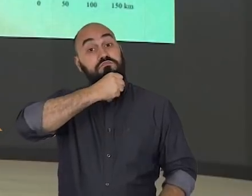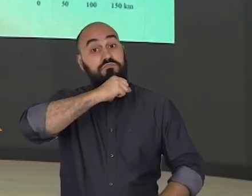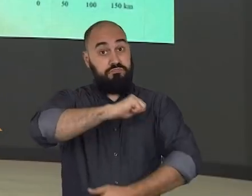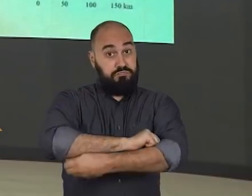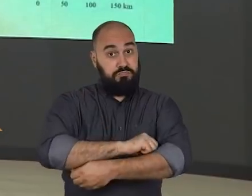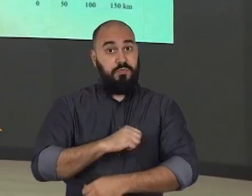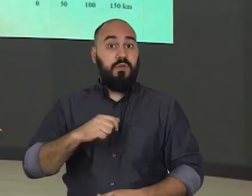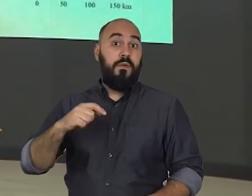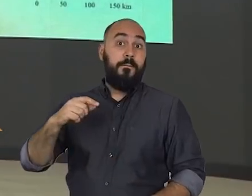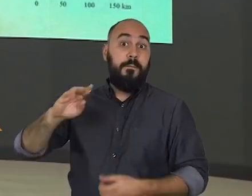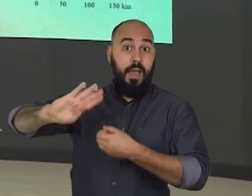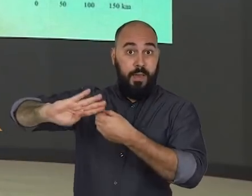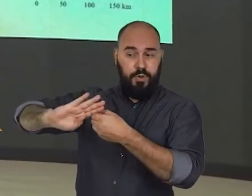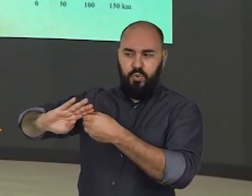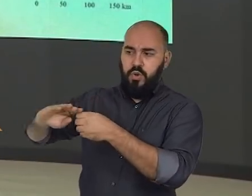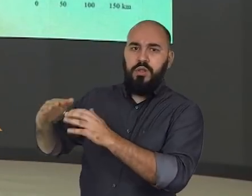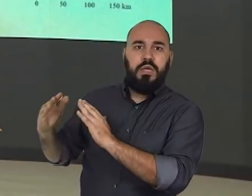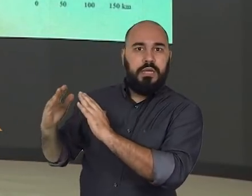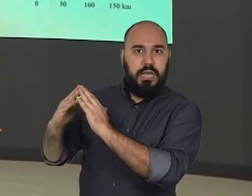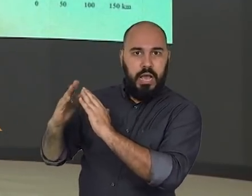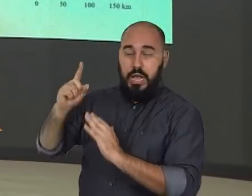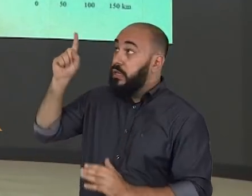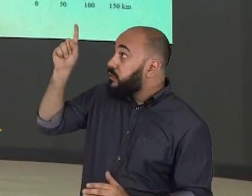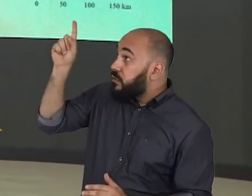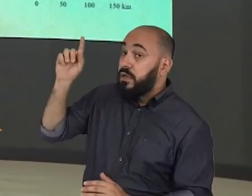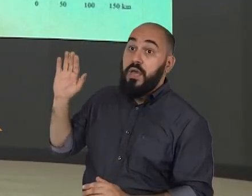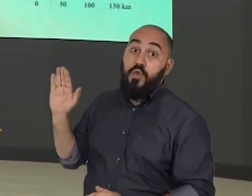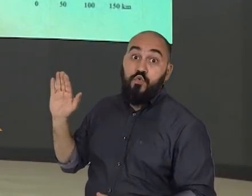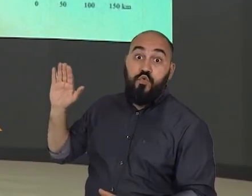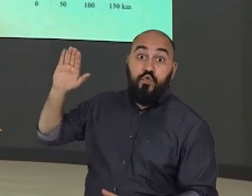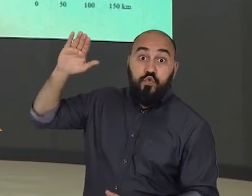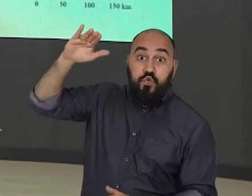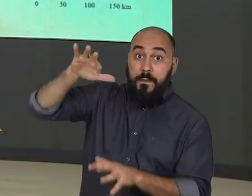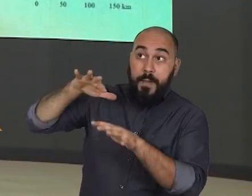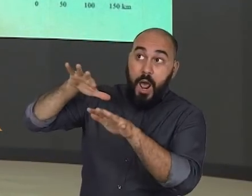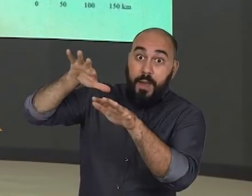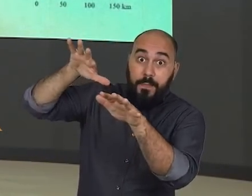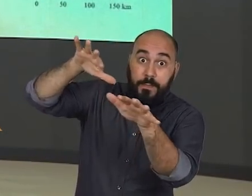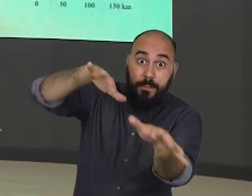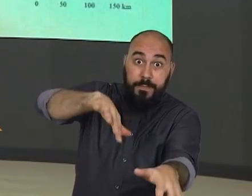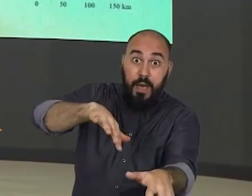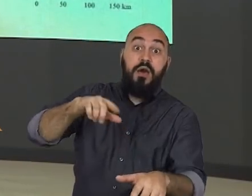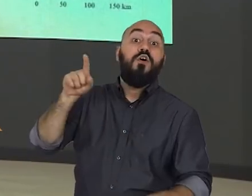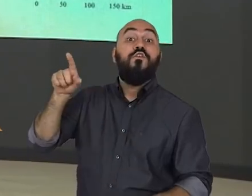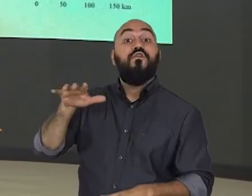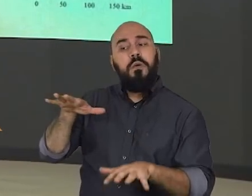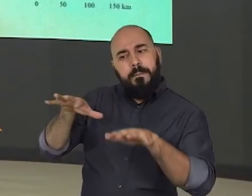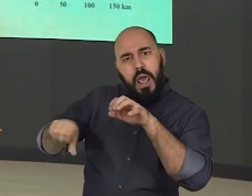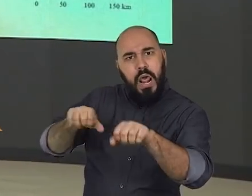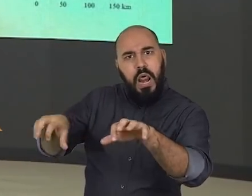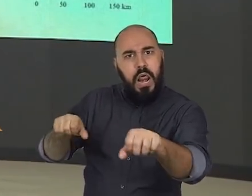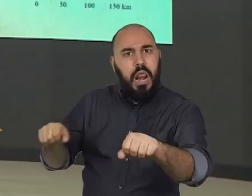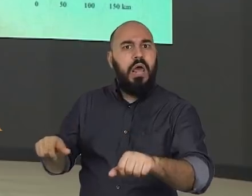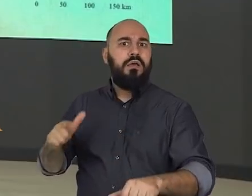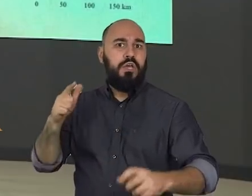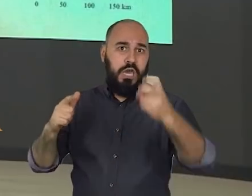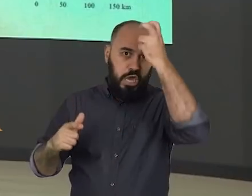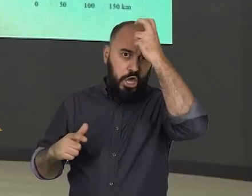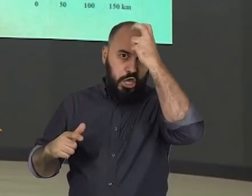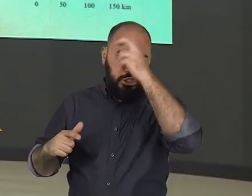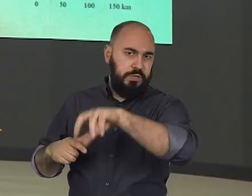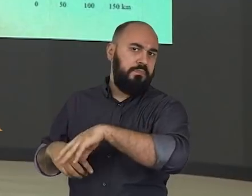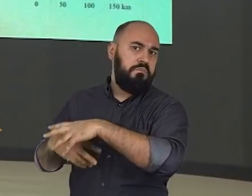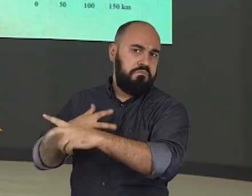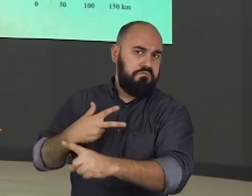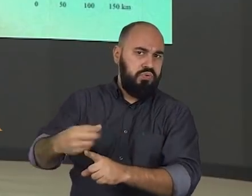em combate aos egípcios em Carquemis. Ele acaba derrotando as tropas egípcias em Carquemis e depois de lá ele